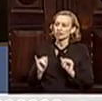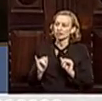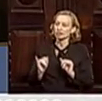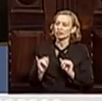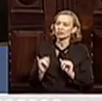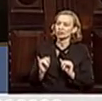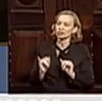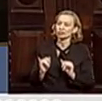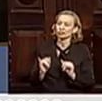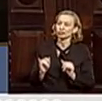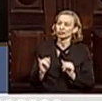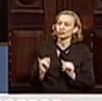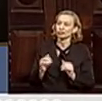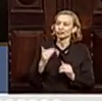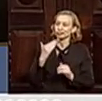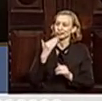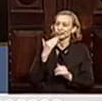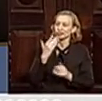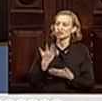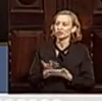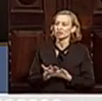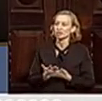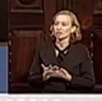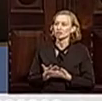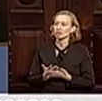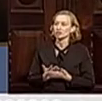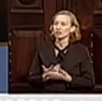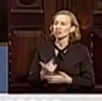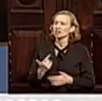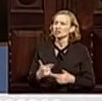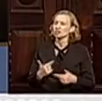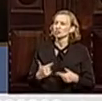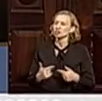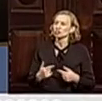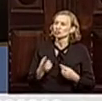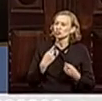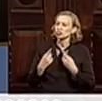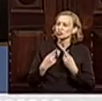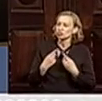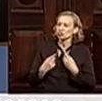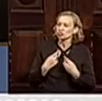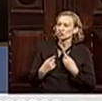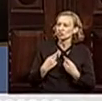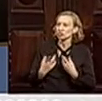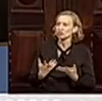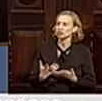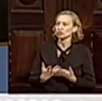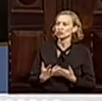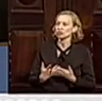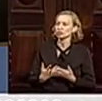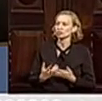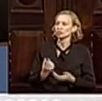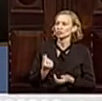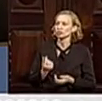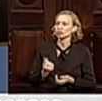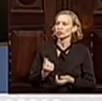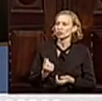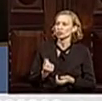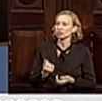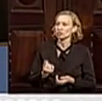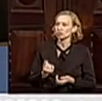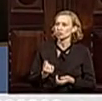nulidade. Procedeu-se, então, a uma segunda disputa que resultou em um incremento do preço na ordem